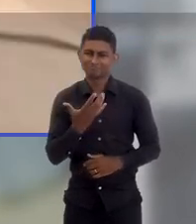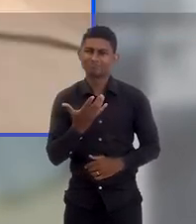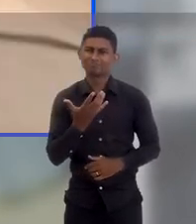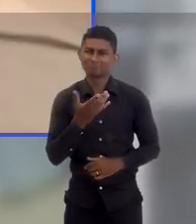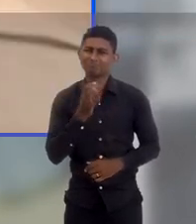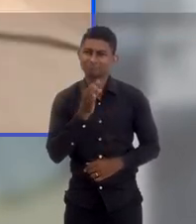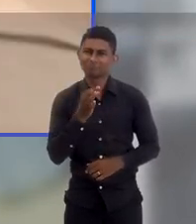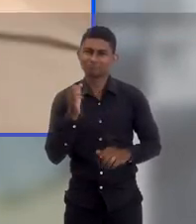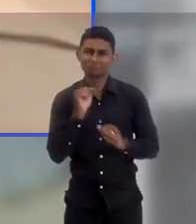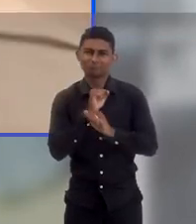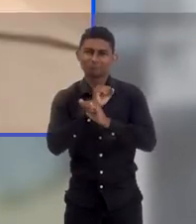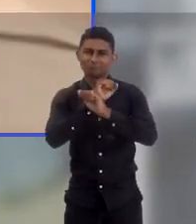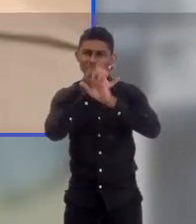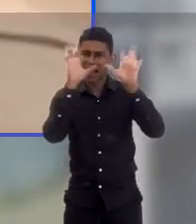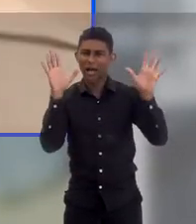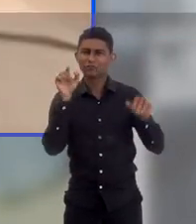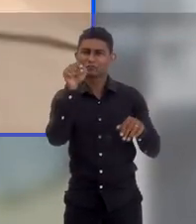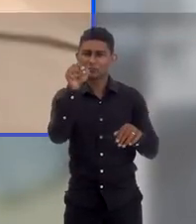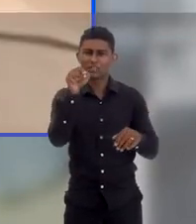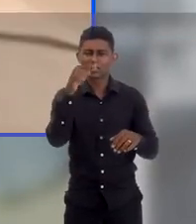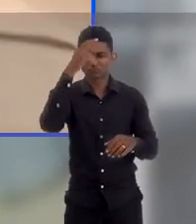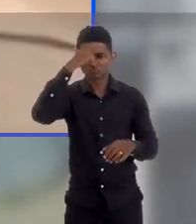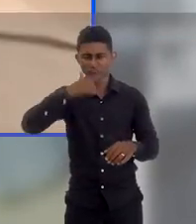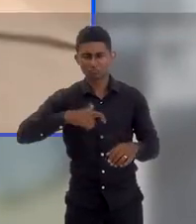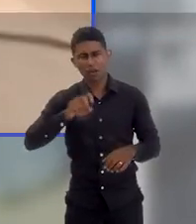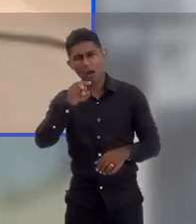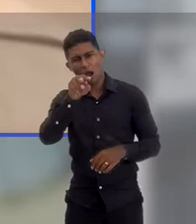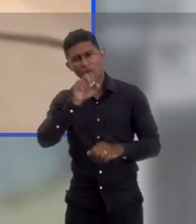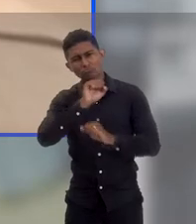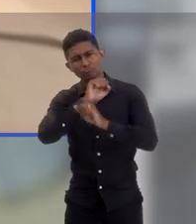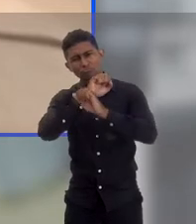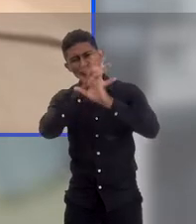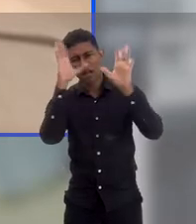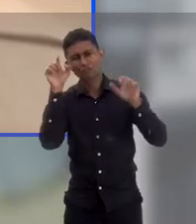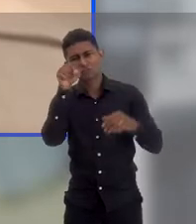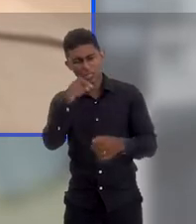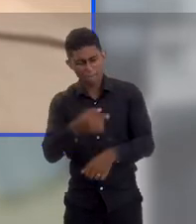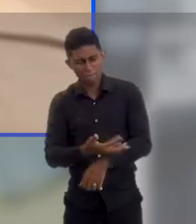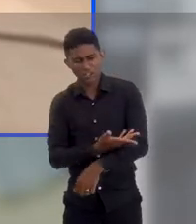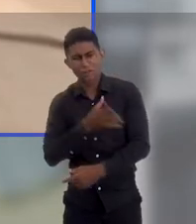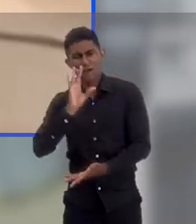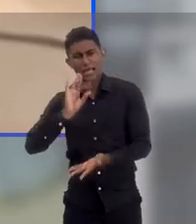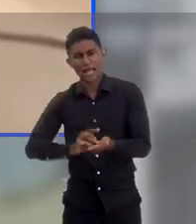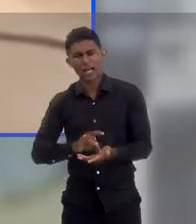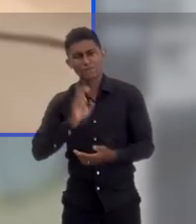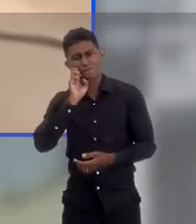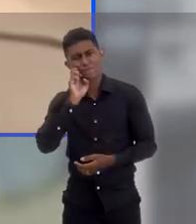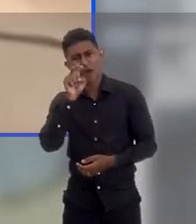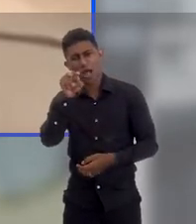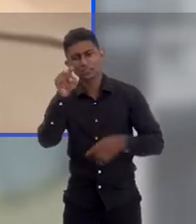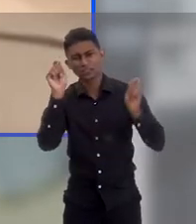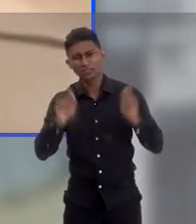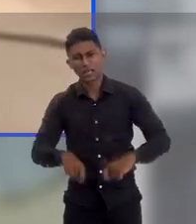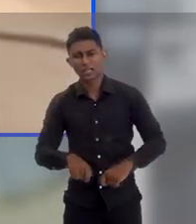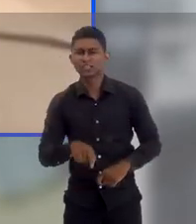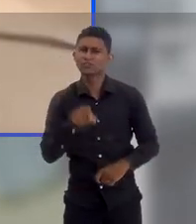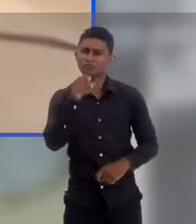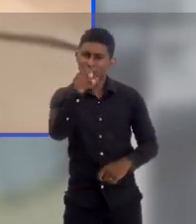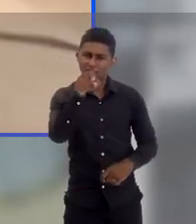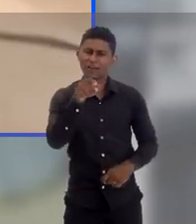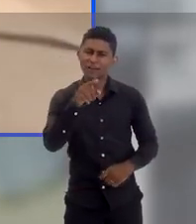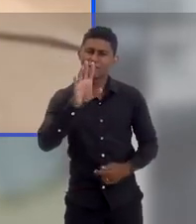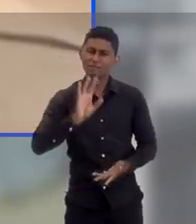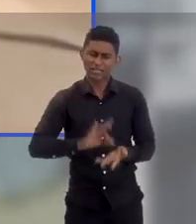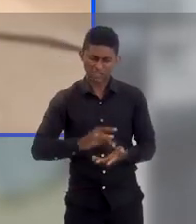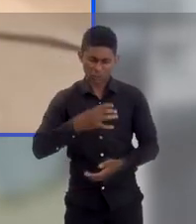transparência, o pulsar do teu coração aqui nessa entrevista, né? Então, a sensação que a gente tem é que